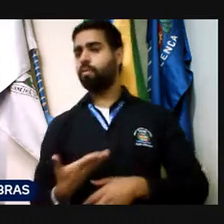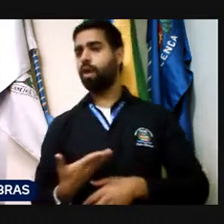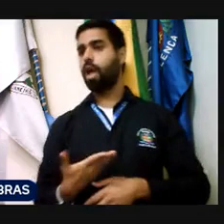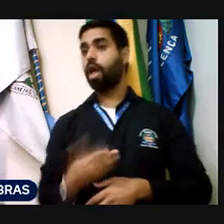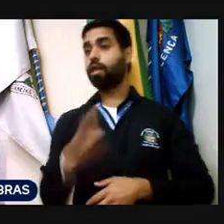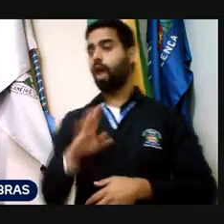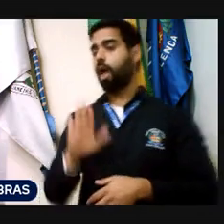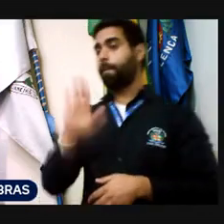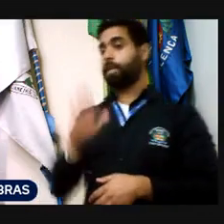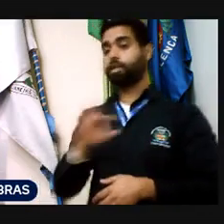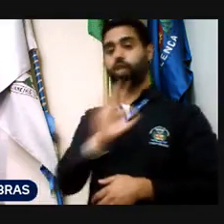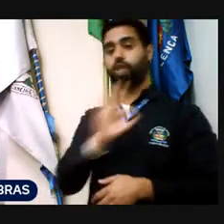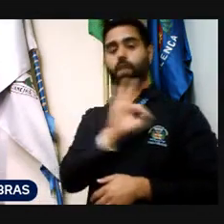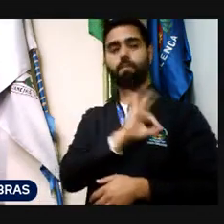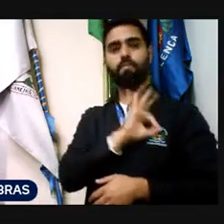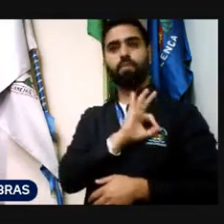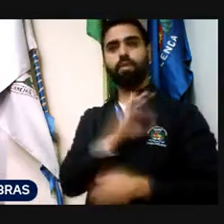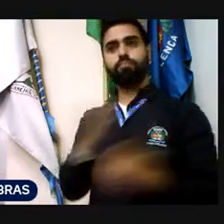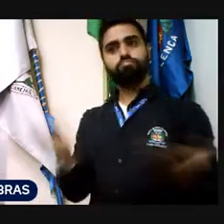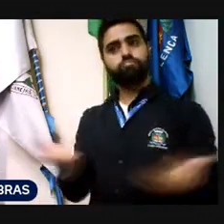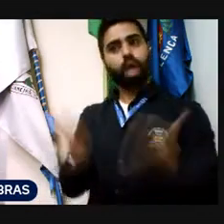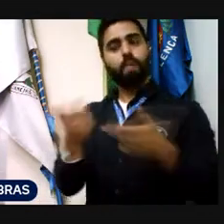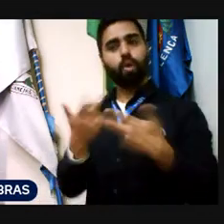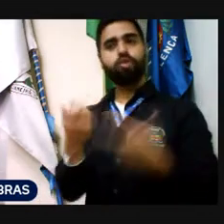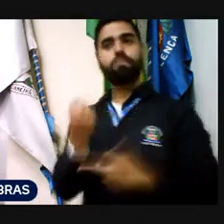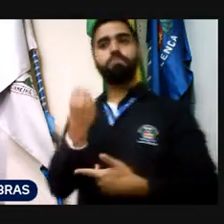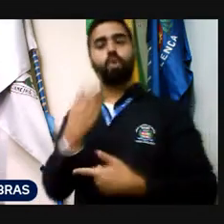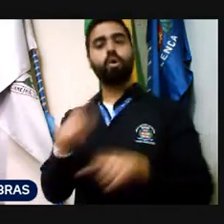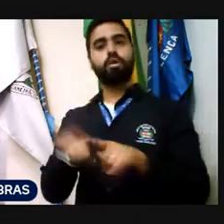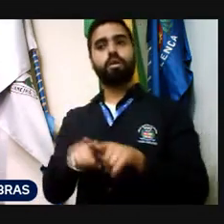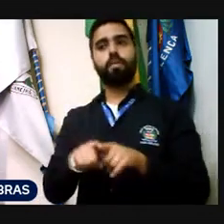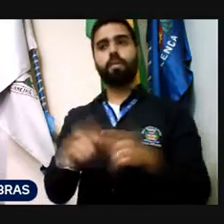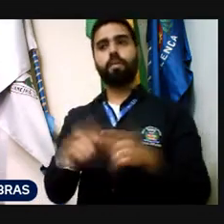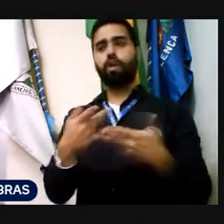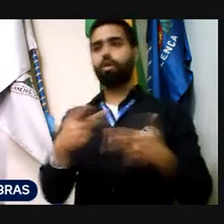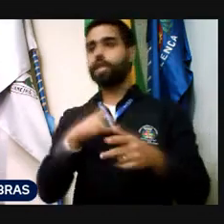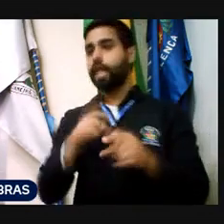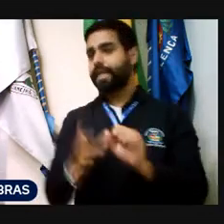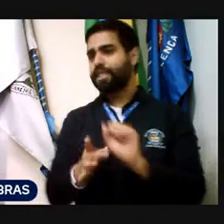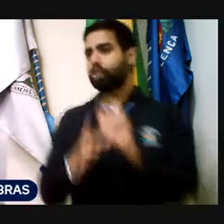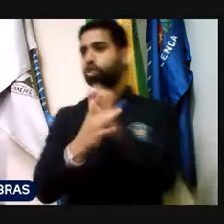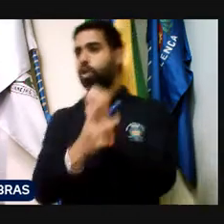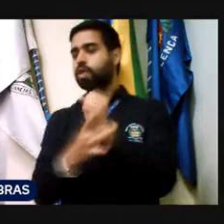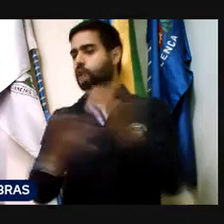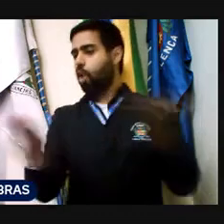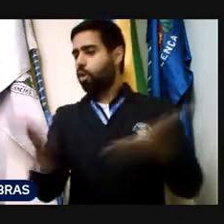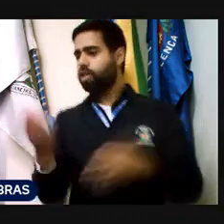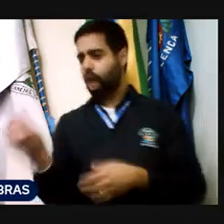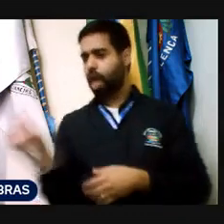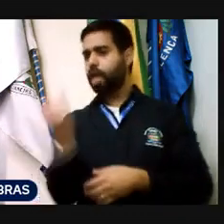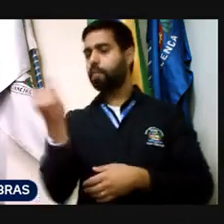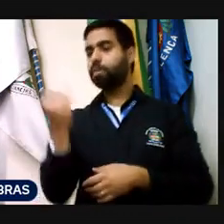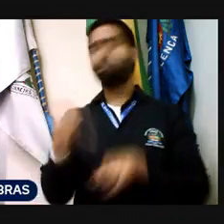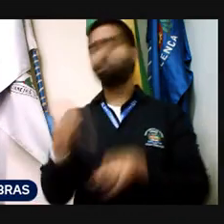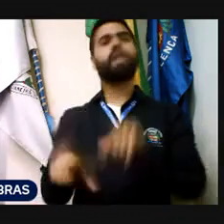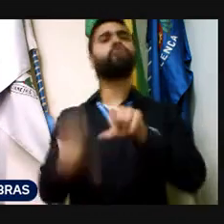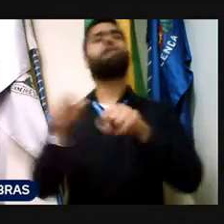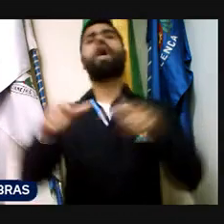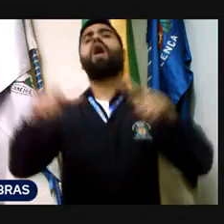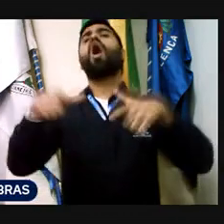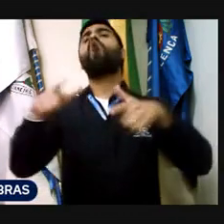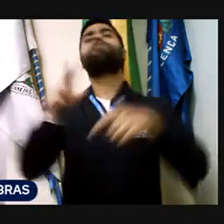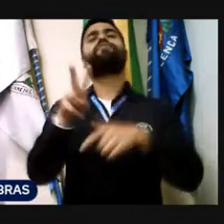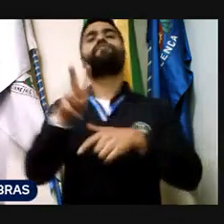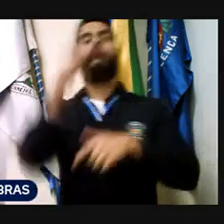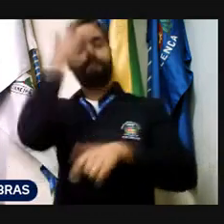desse destacamento promove o distrito de uma forma muito positiva. O fator segurança hoje é determinante para a escolha do destino